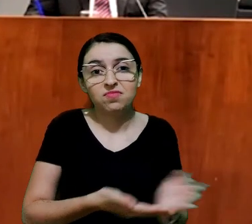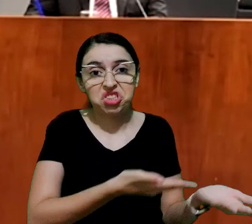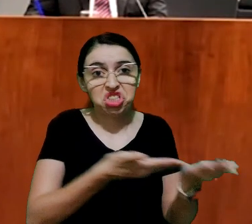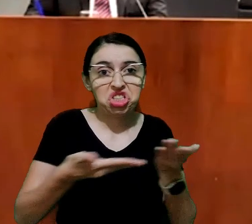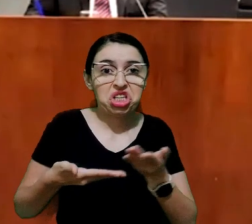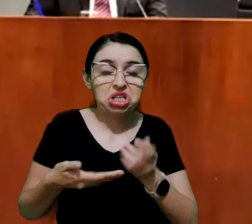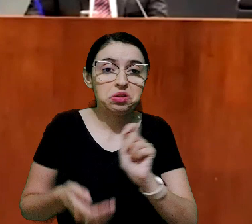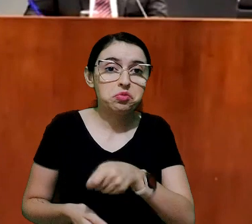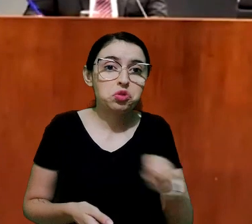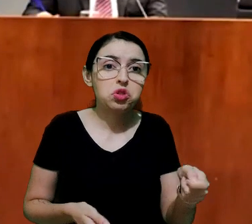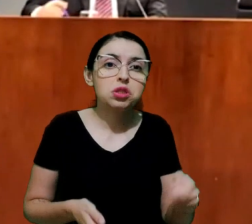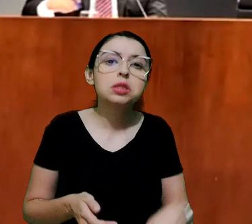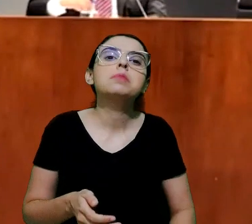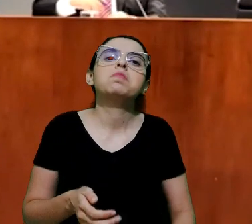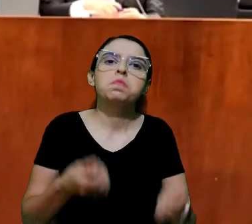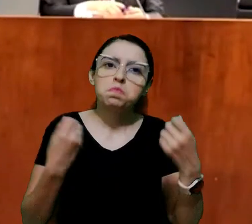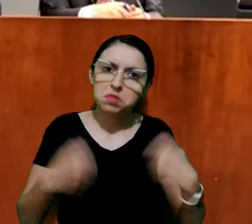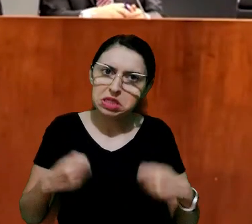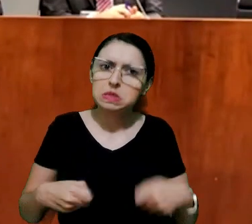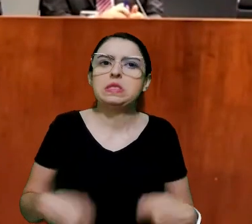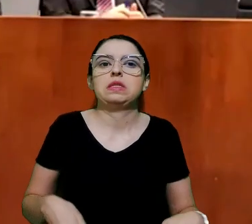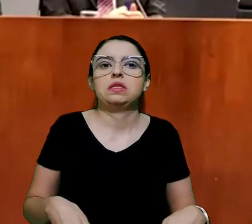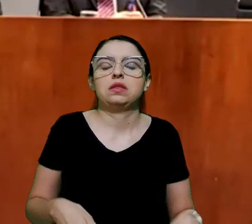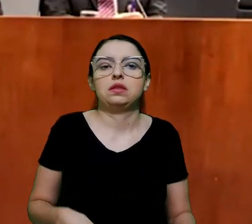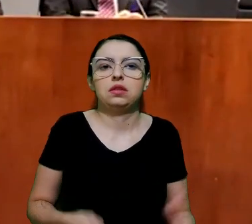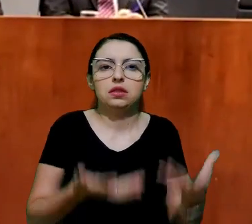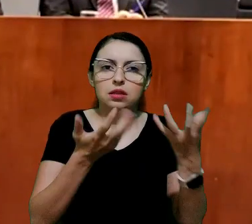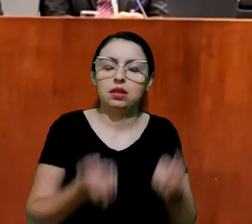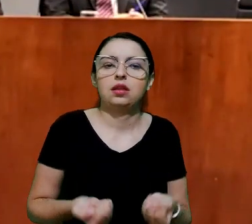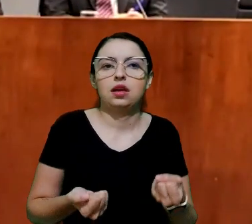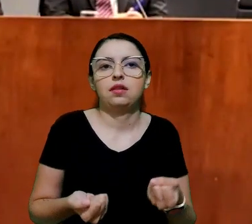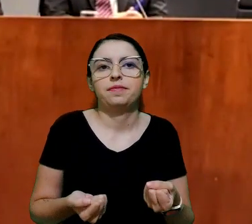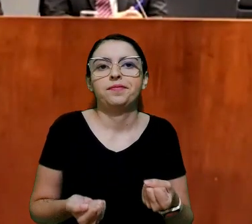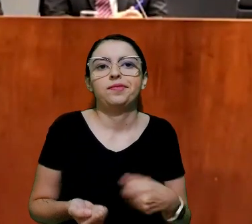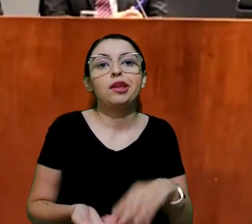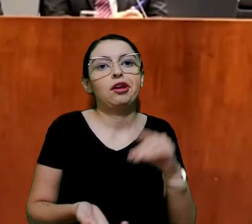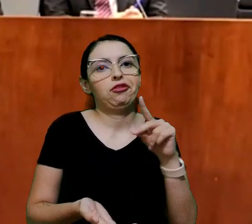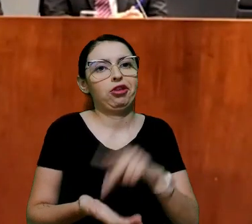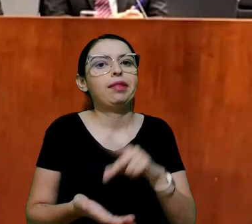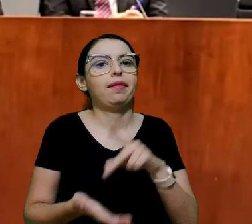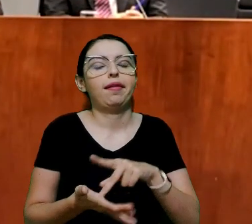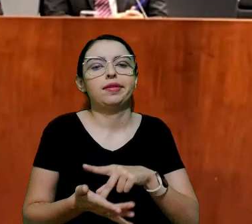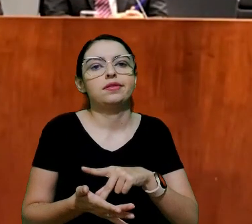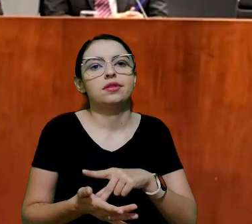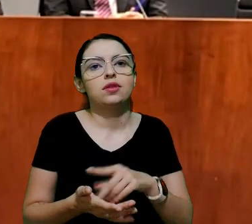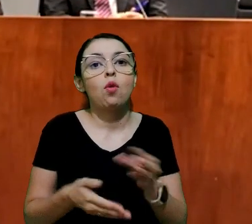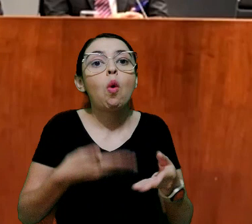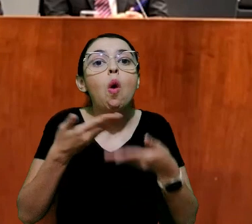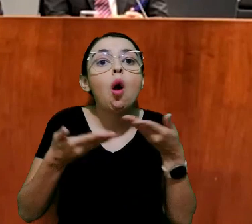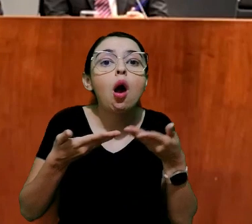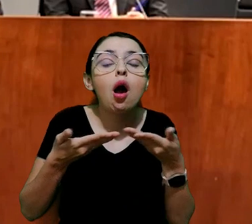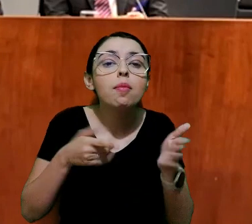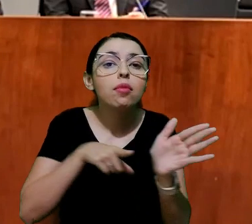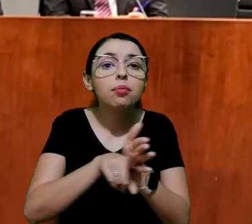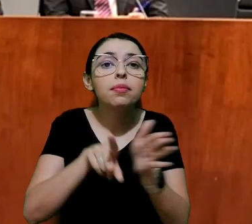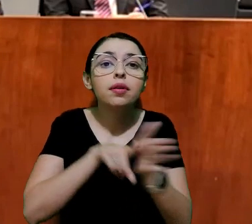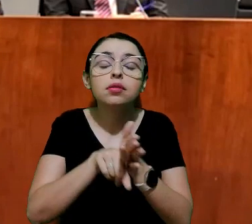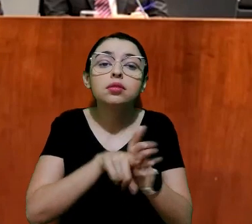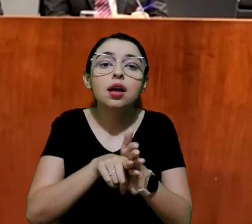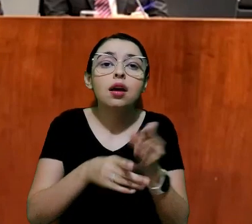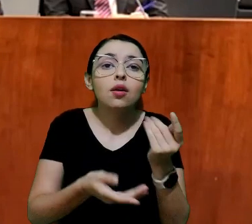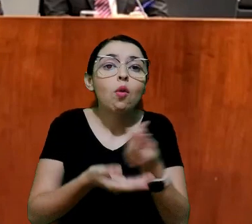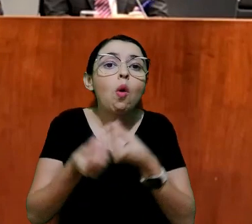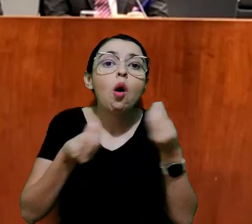é obrigado a aceitar aquilo como sendo verdade. Eu pergunto aos senhores, o que faremos nós daqui a 25